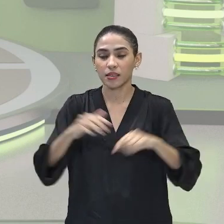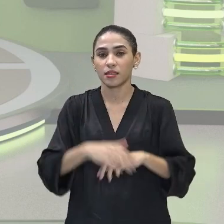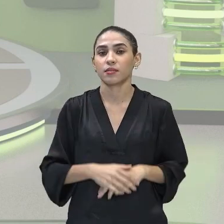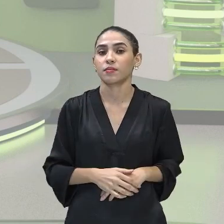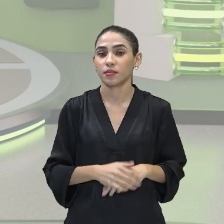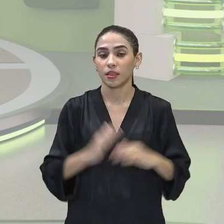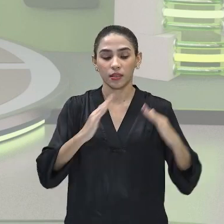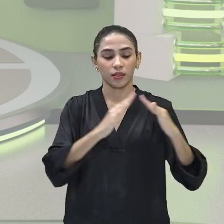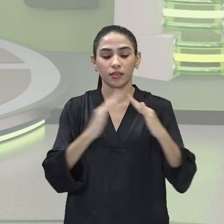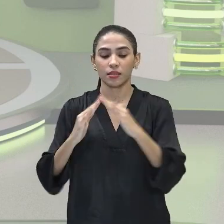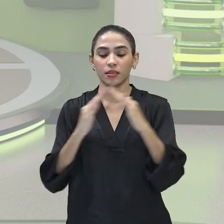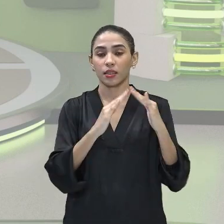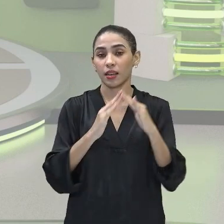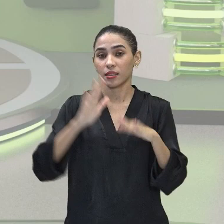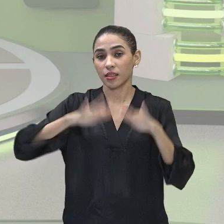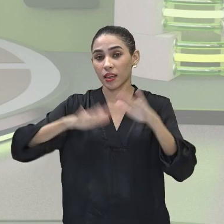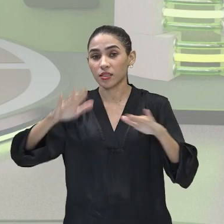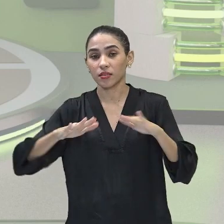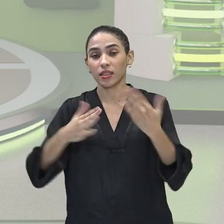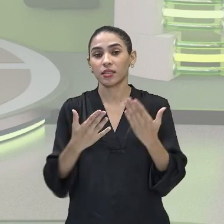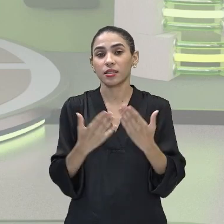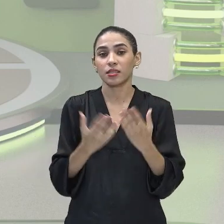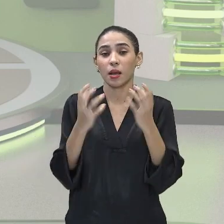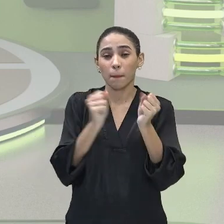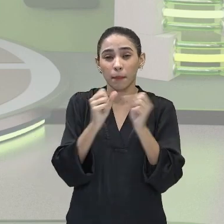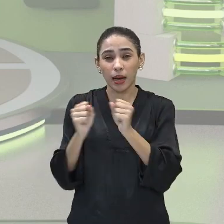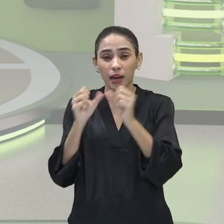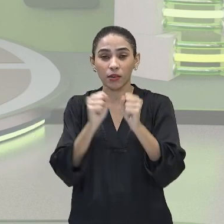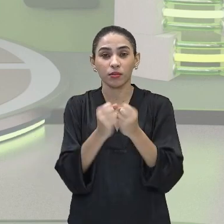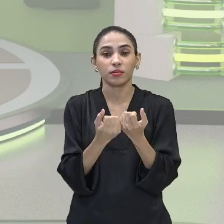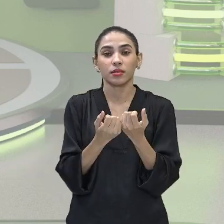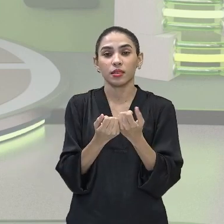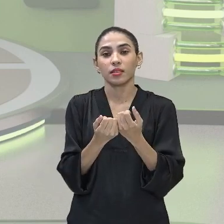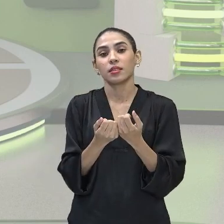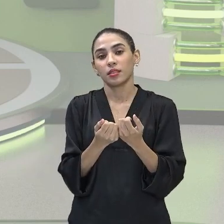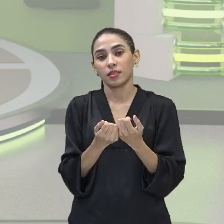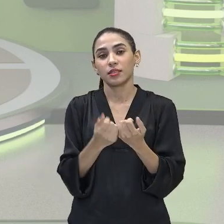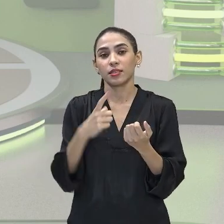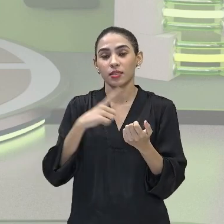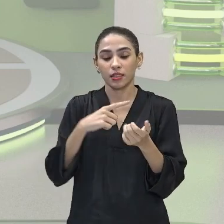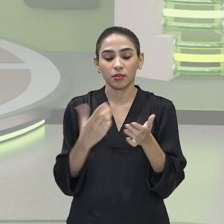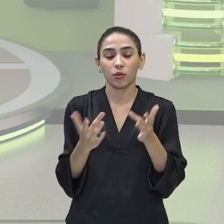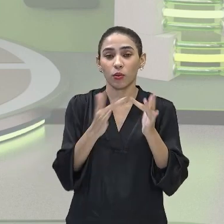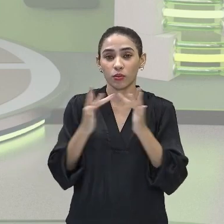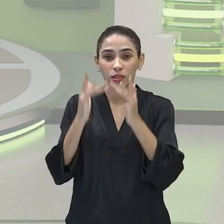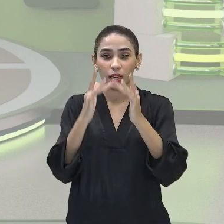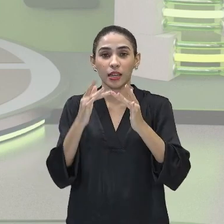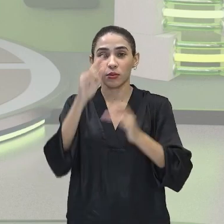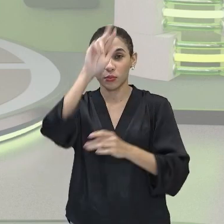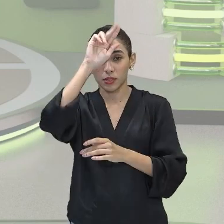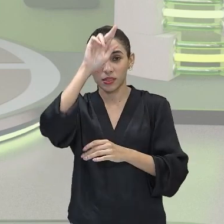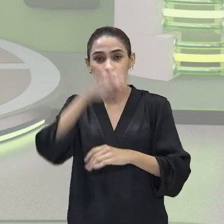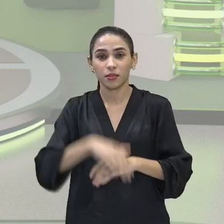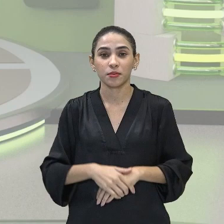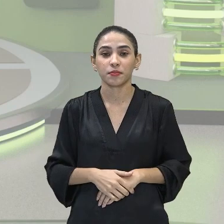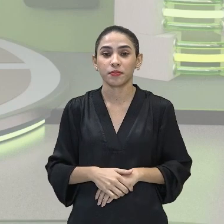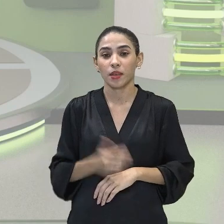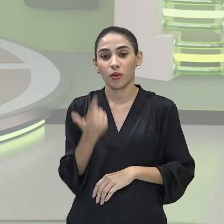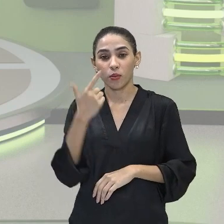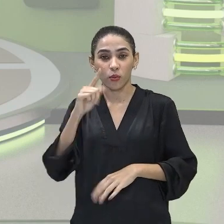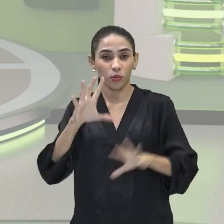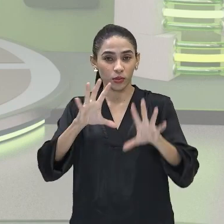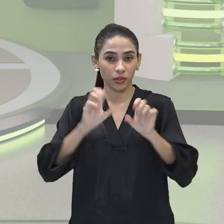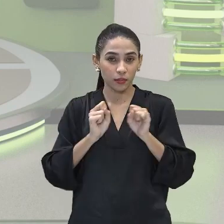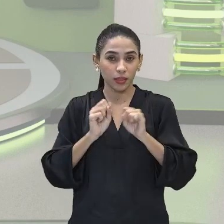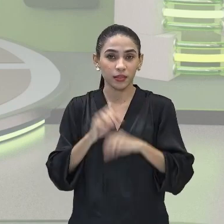as casas, né, são muitas vezes de barro e aí permitem a chegada desse inseto, né? Outra forma de se contaminar é